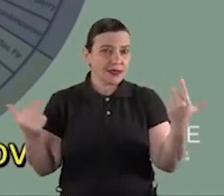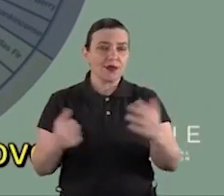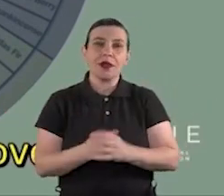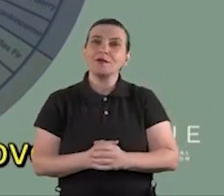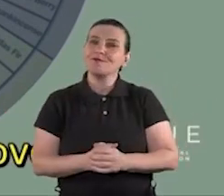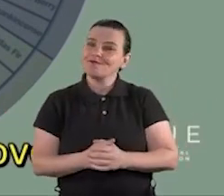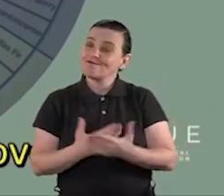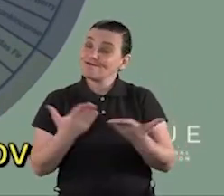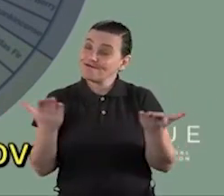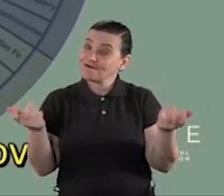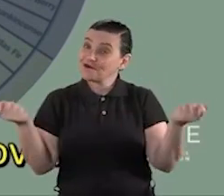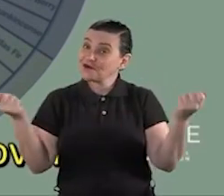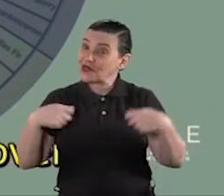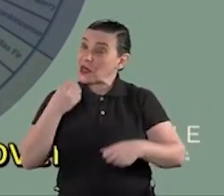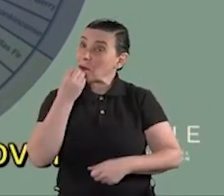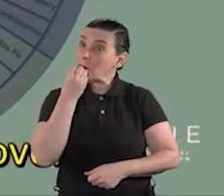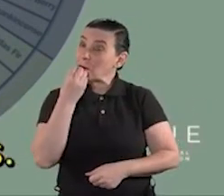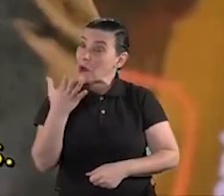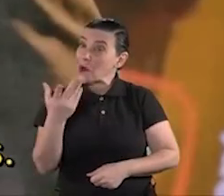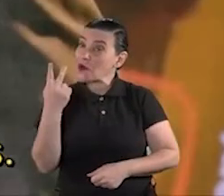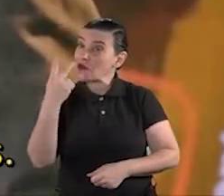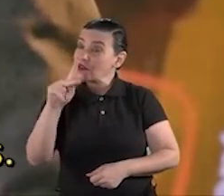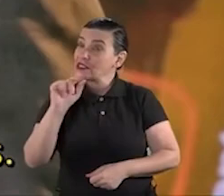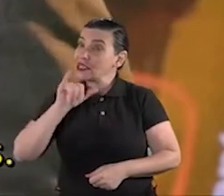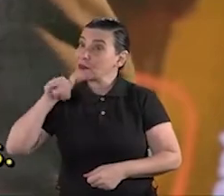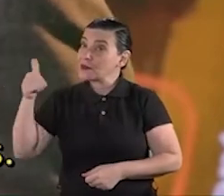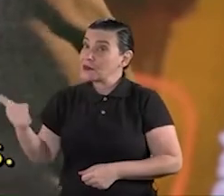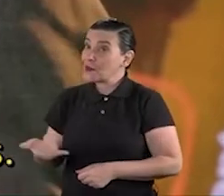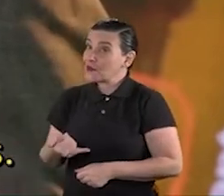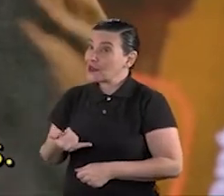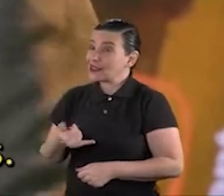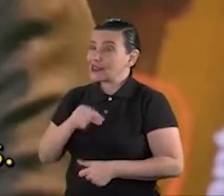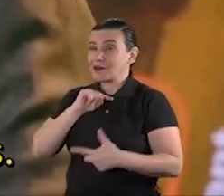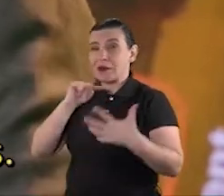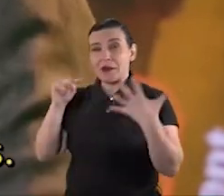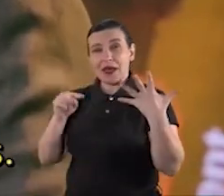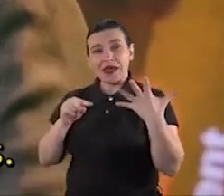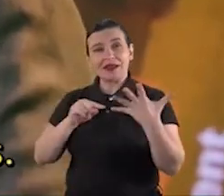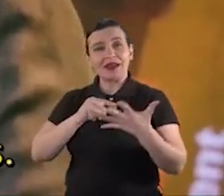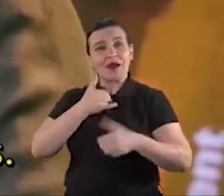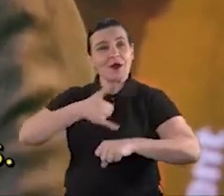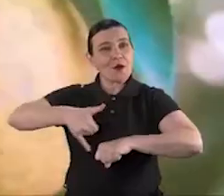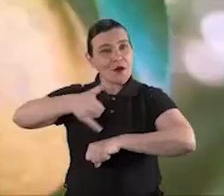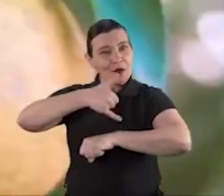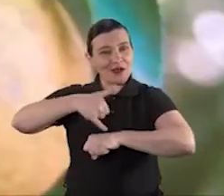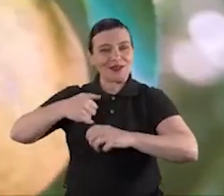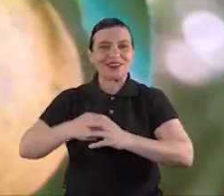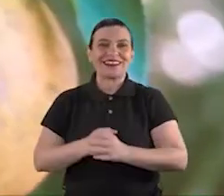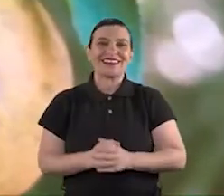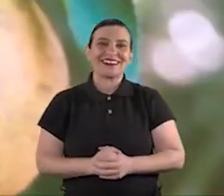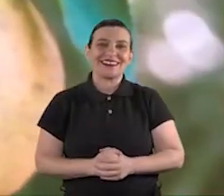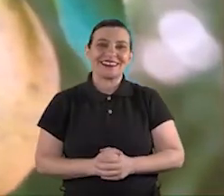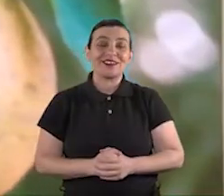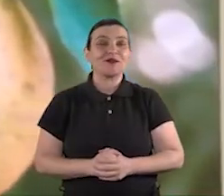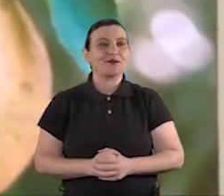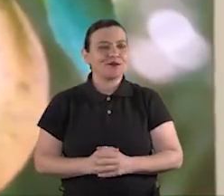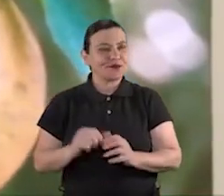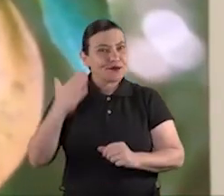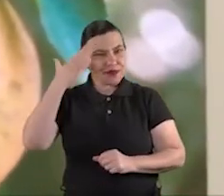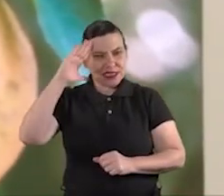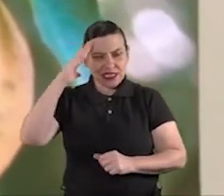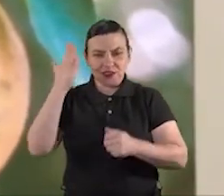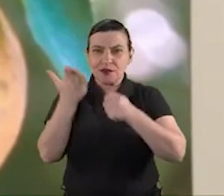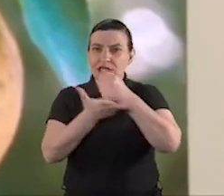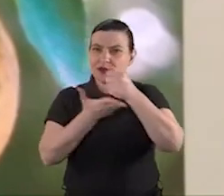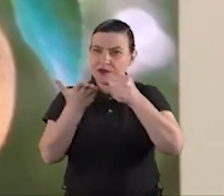essa é uma maneira boa e produtiva de aproveitar todos os nossos vários óleos essenciais com esse entendimento